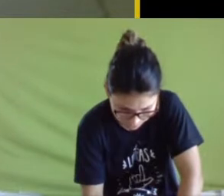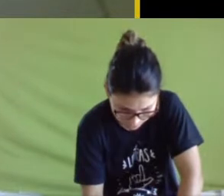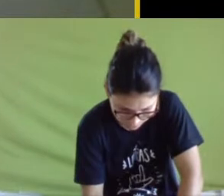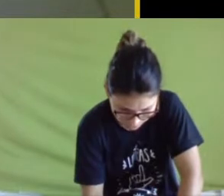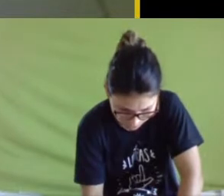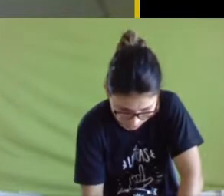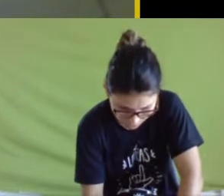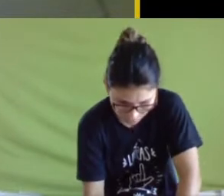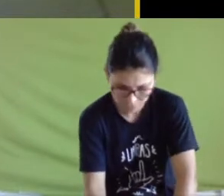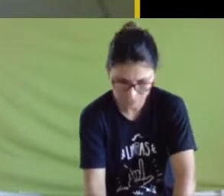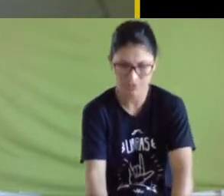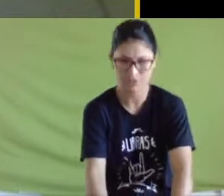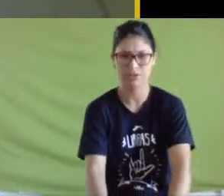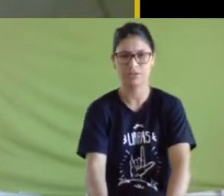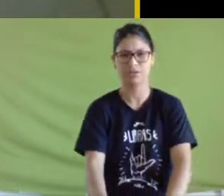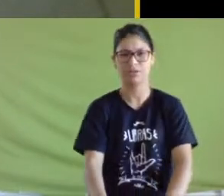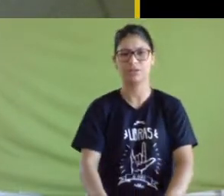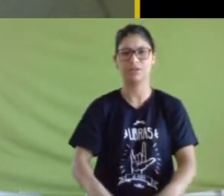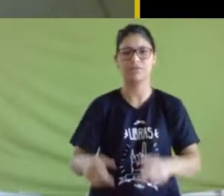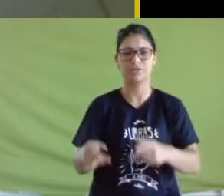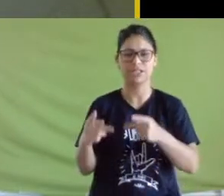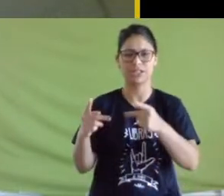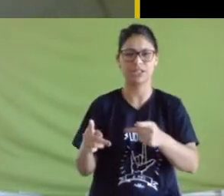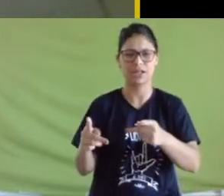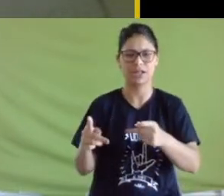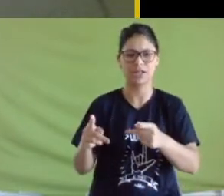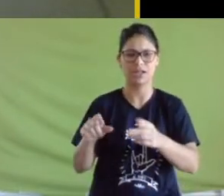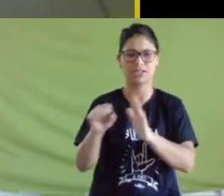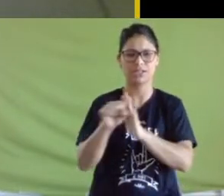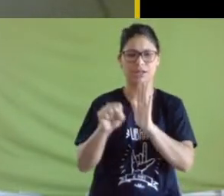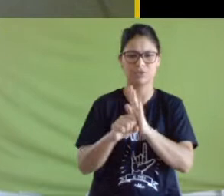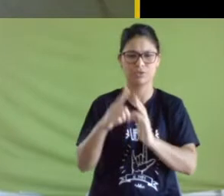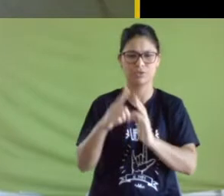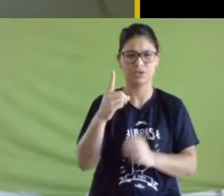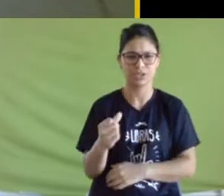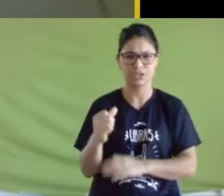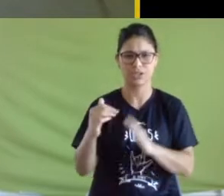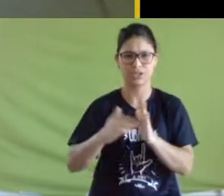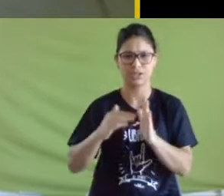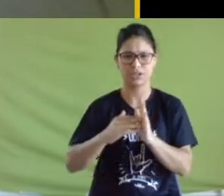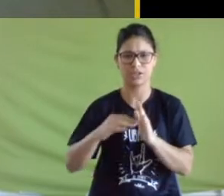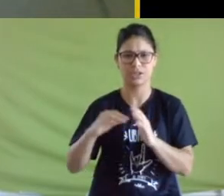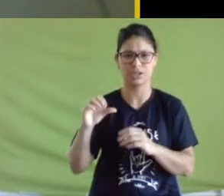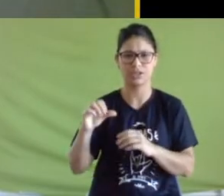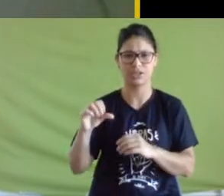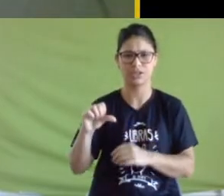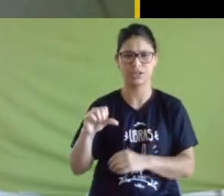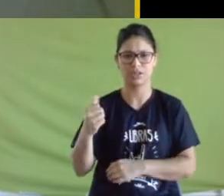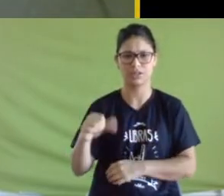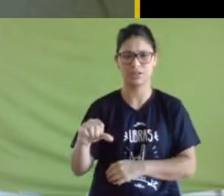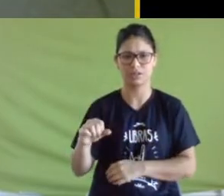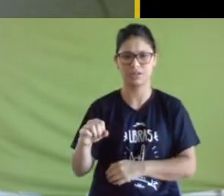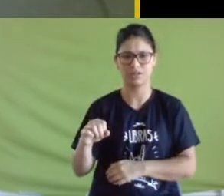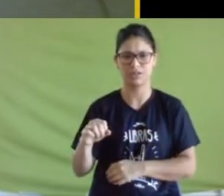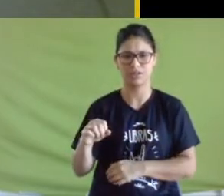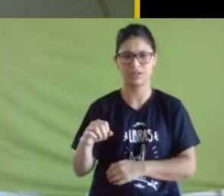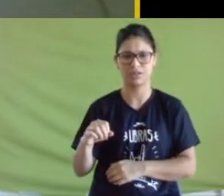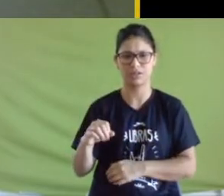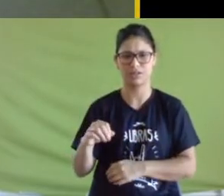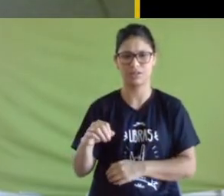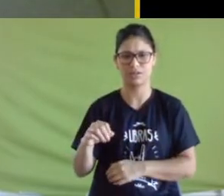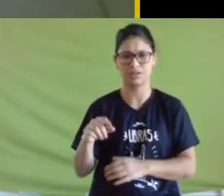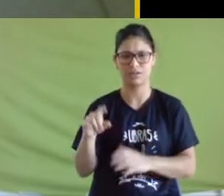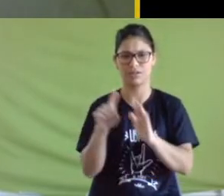em língua portuguesa? E ele fala do século XVI a XIX. Bom, essa pergunta é só ler,